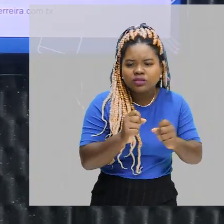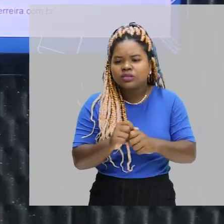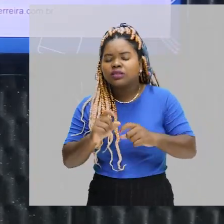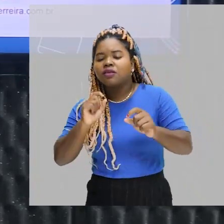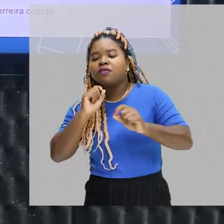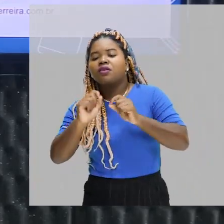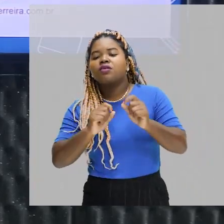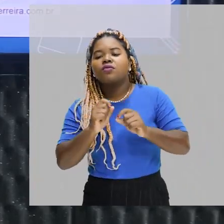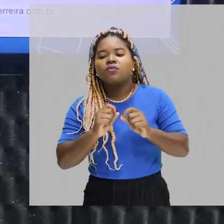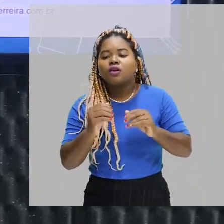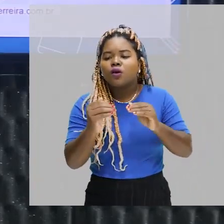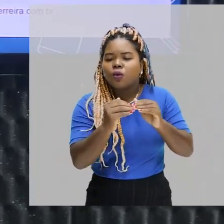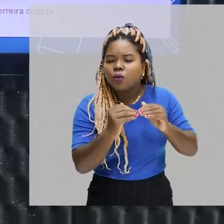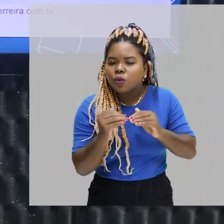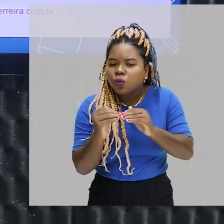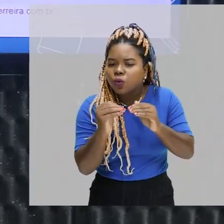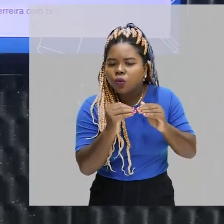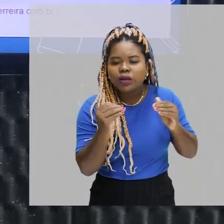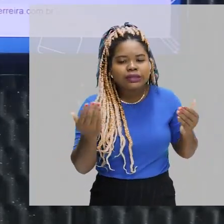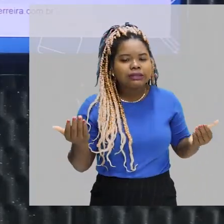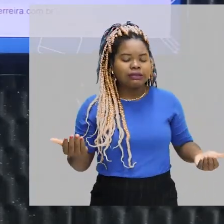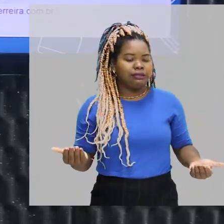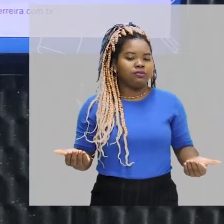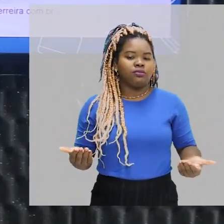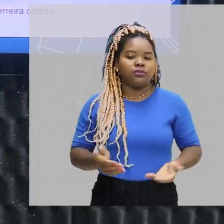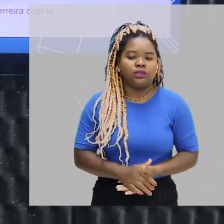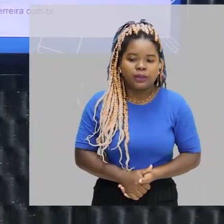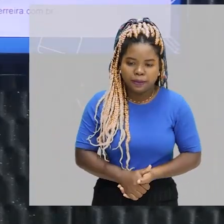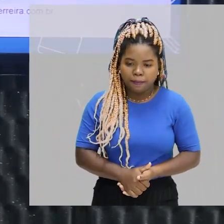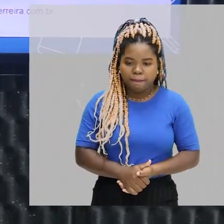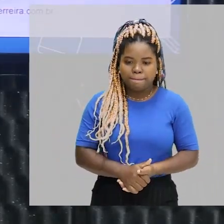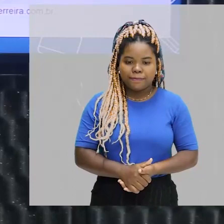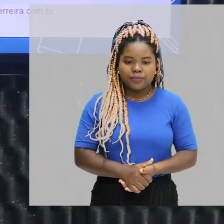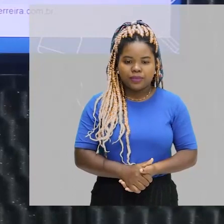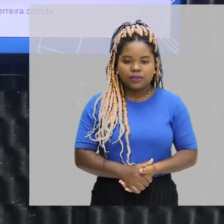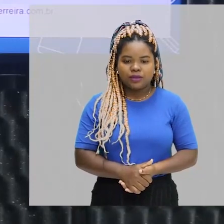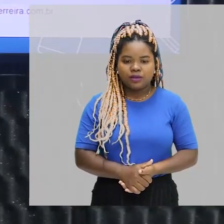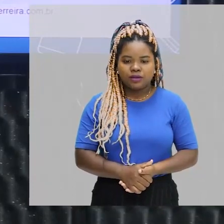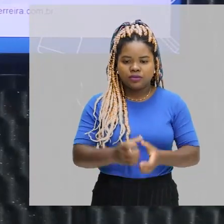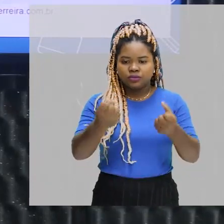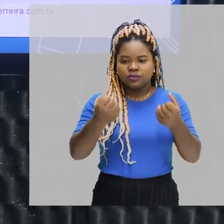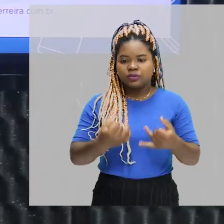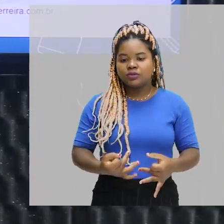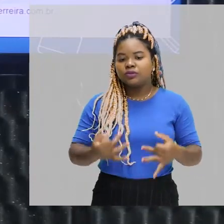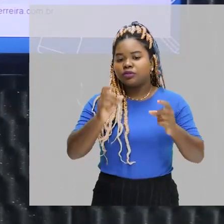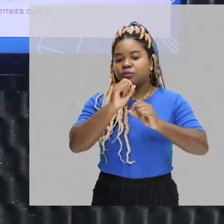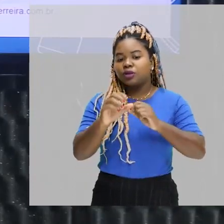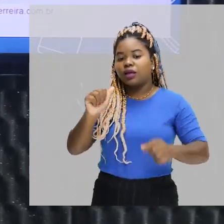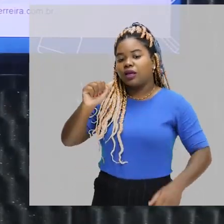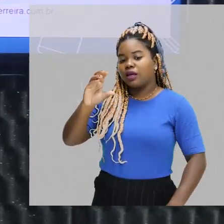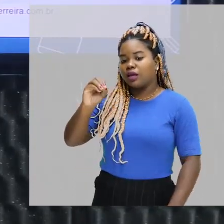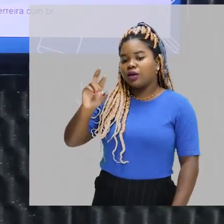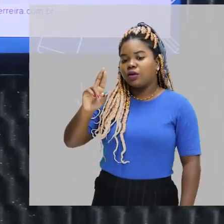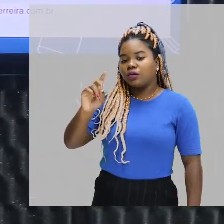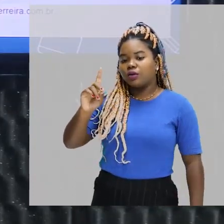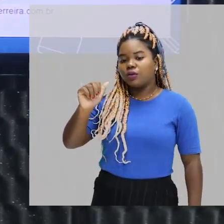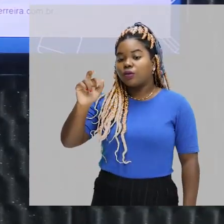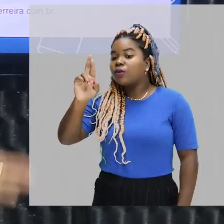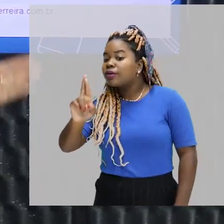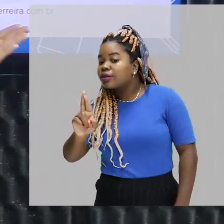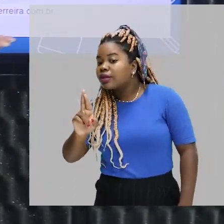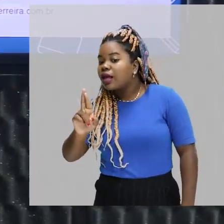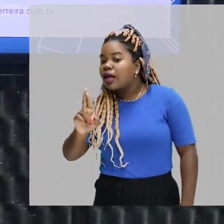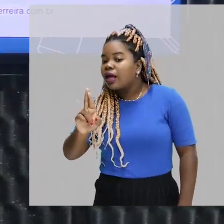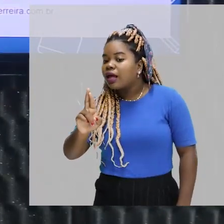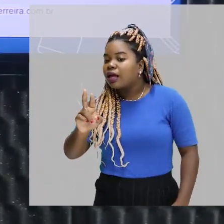acordar ou pactuar. Certo? Quando eu falo acordar, não é eu estava dormindo e de repente acordei, não é